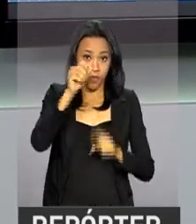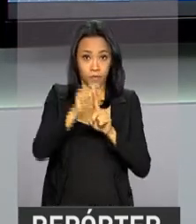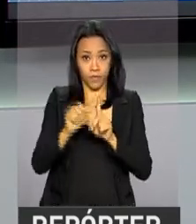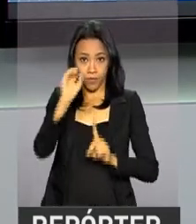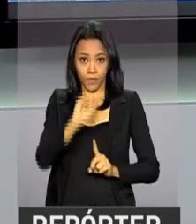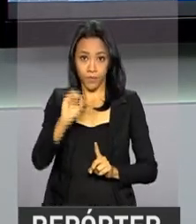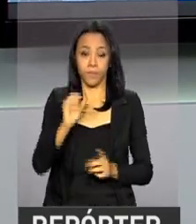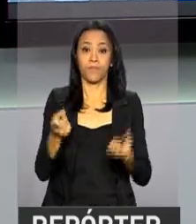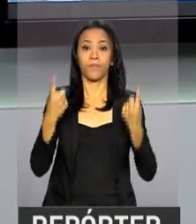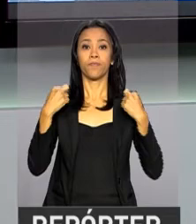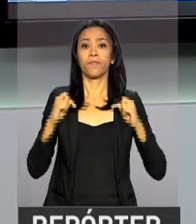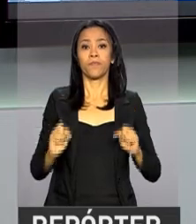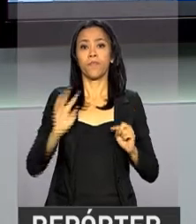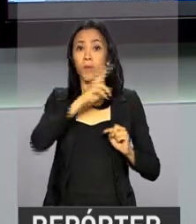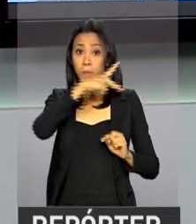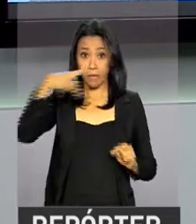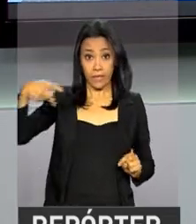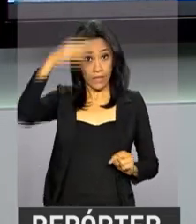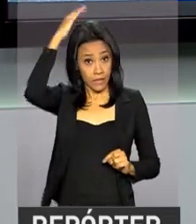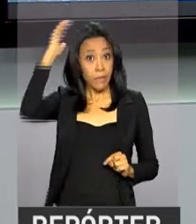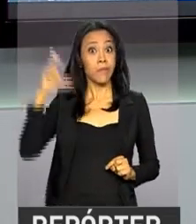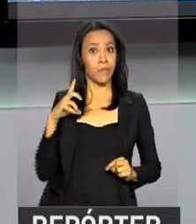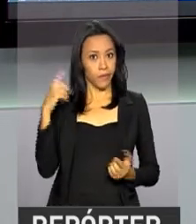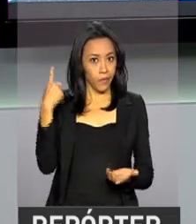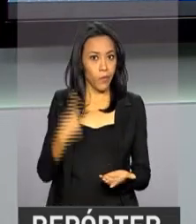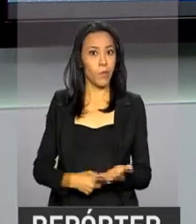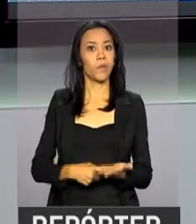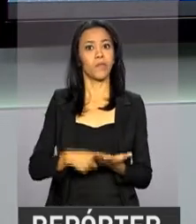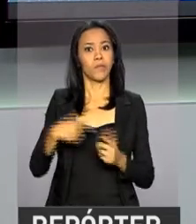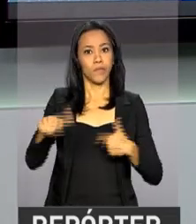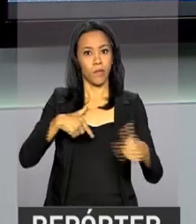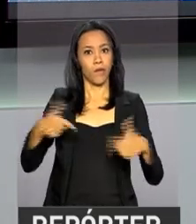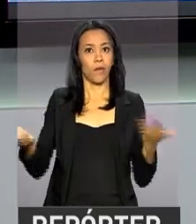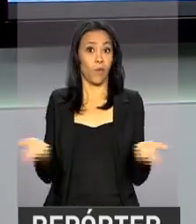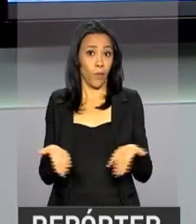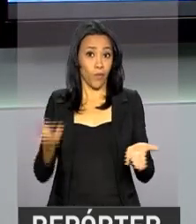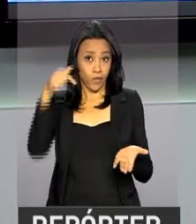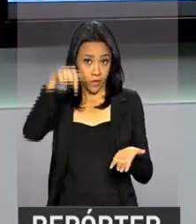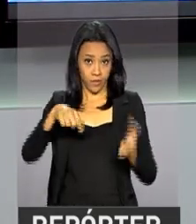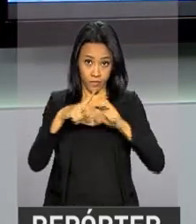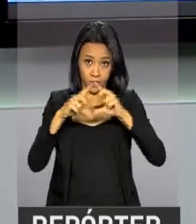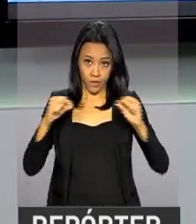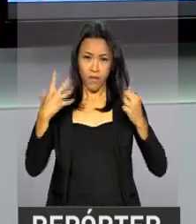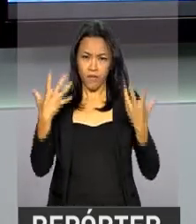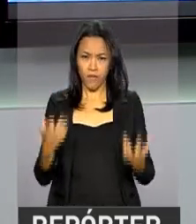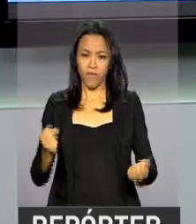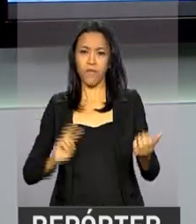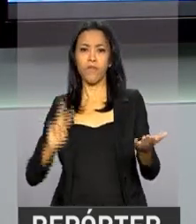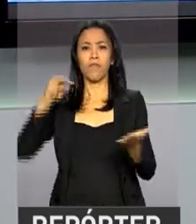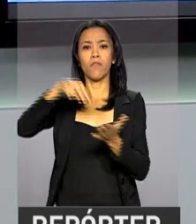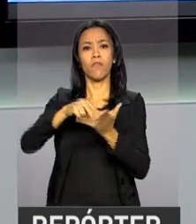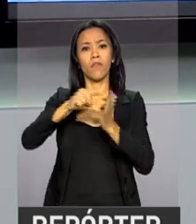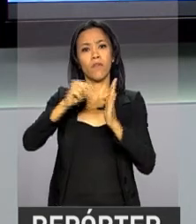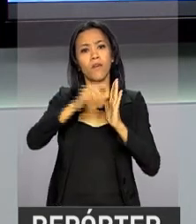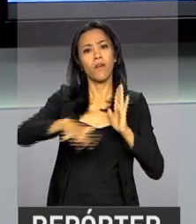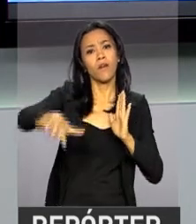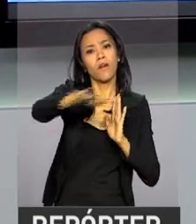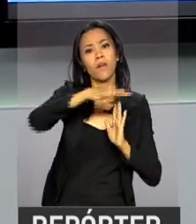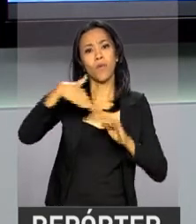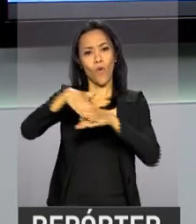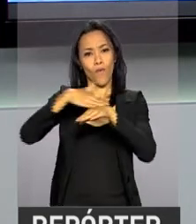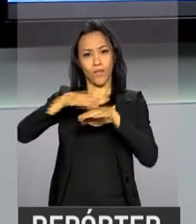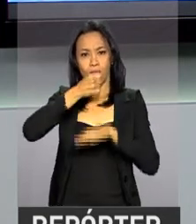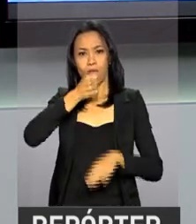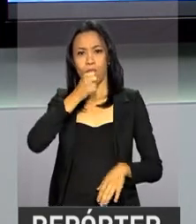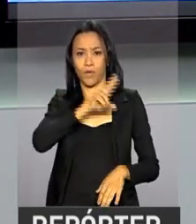outubro o presidente michel temer tem agenda hoje aqui em brasília vamos então ao palácio do planalto conversar com o repórter meio pereira bom dia